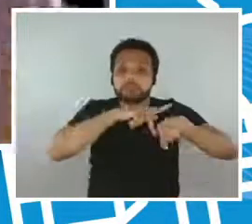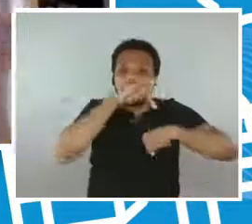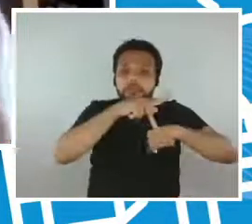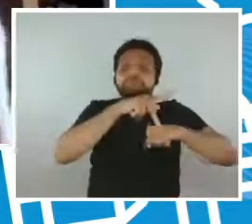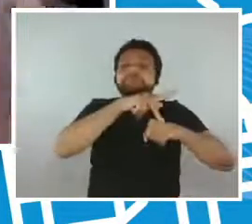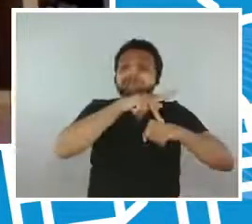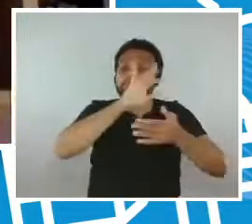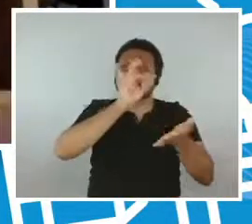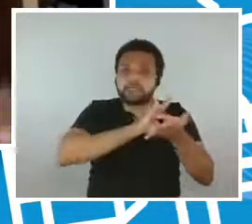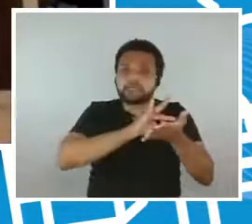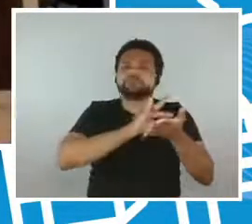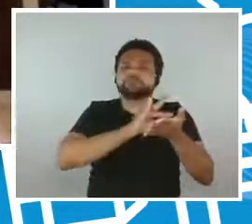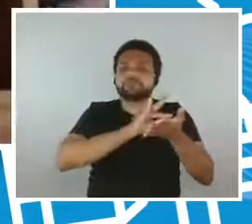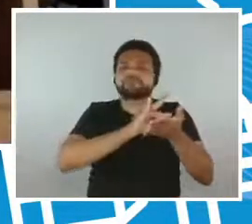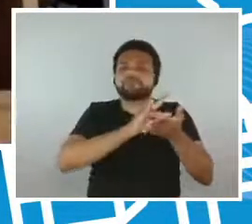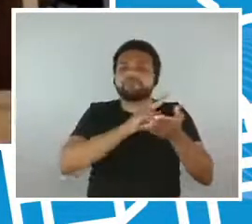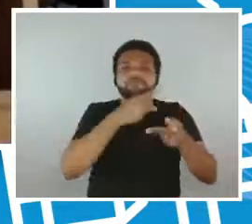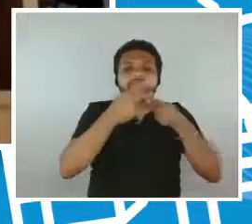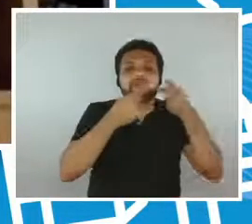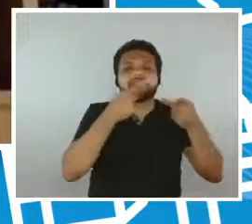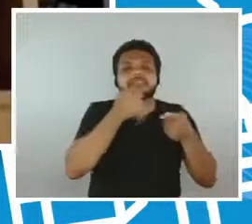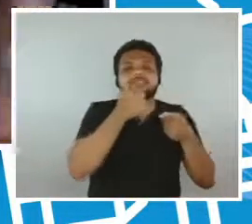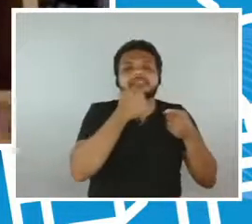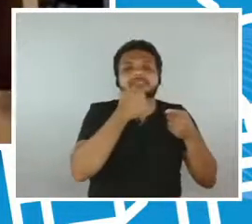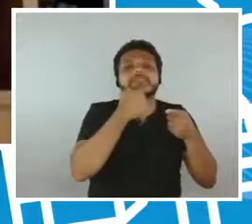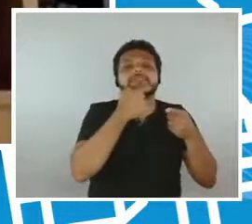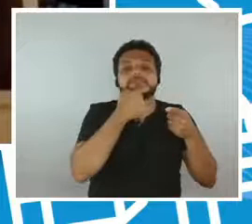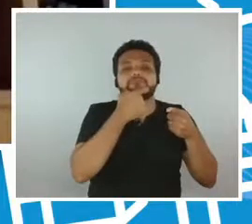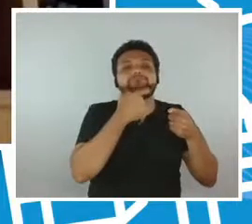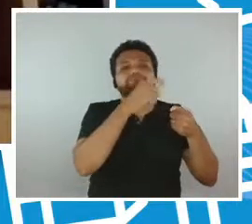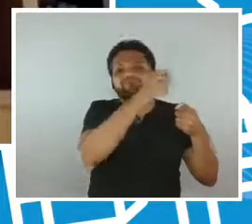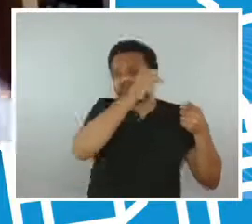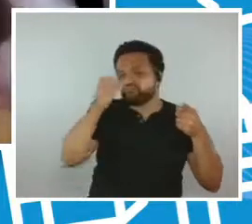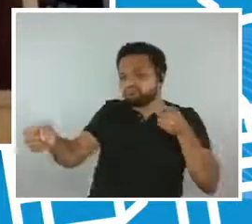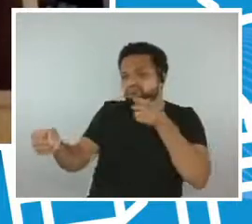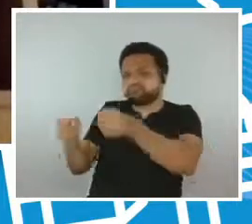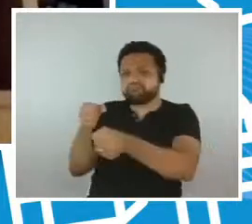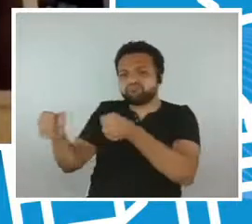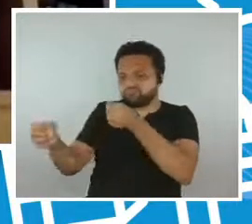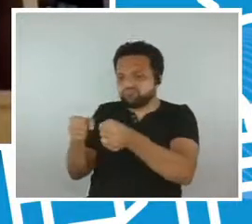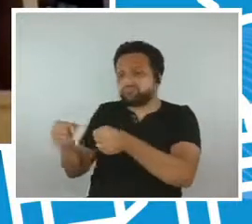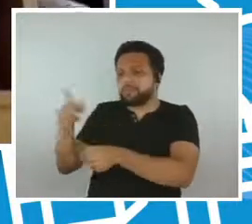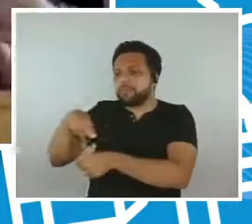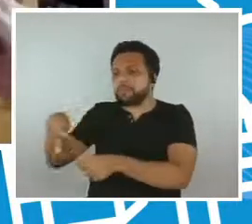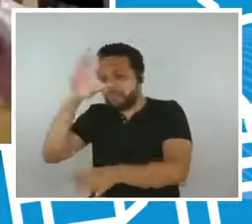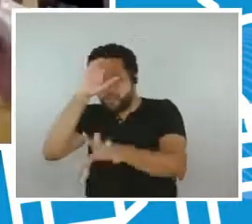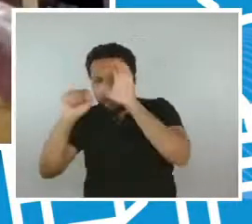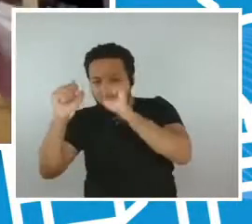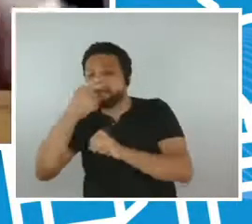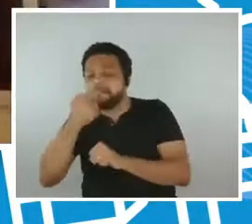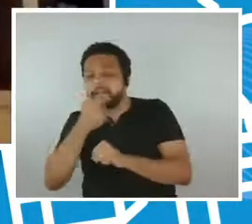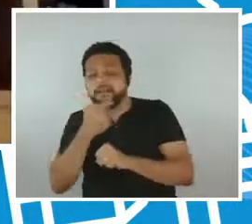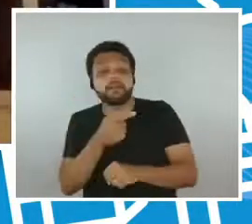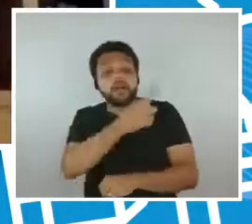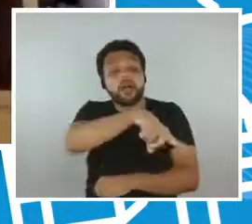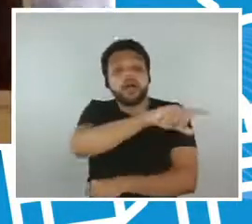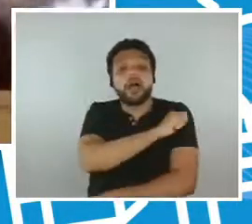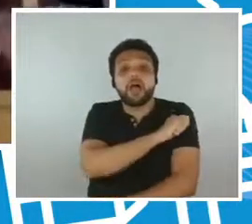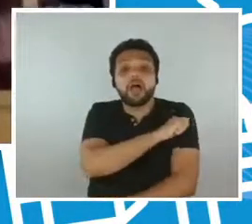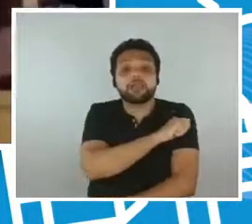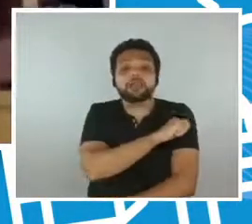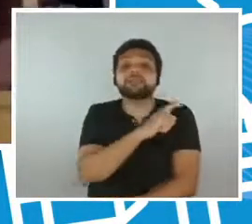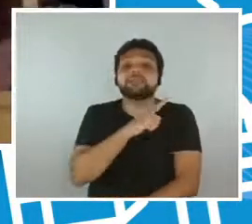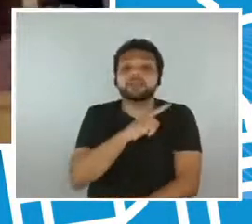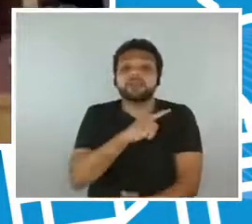do mundo, colocaram numa sala e os alunos tinham aulas com aulas transmitidas